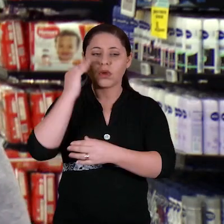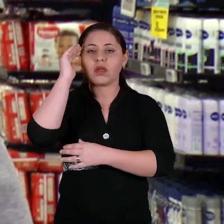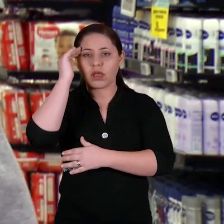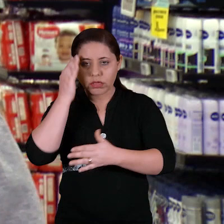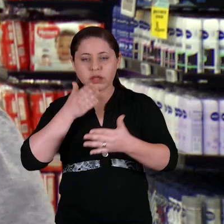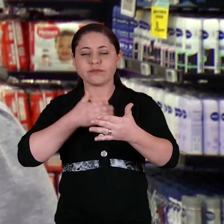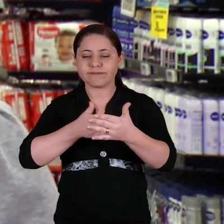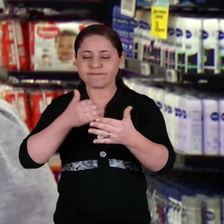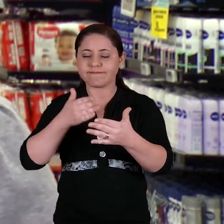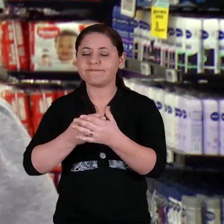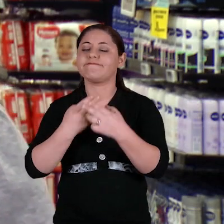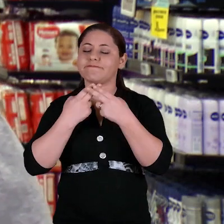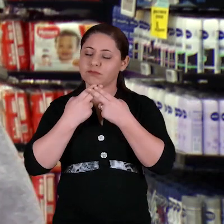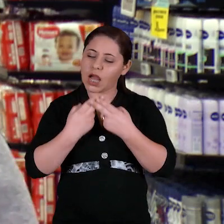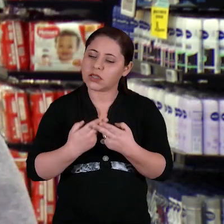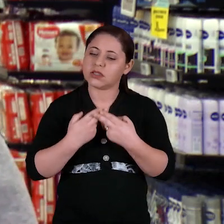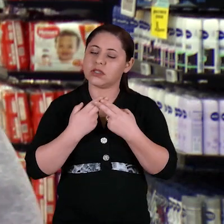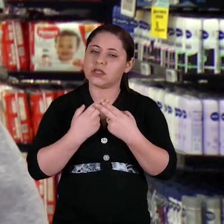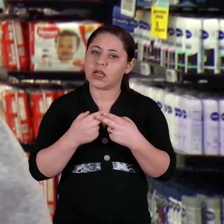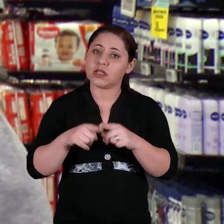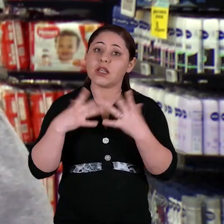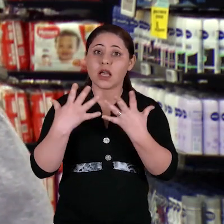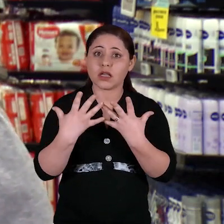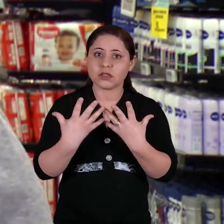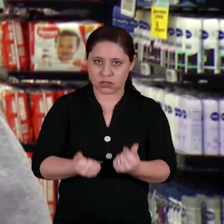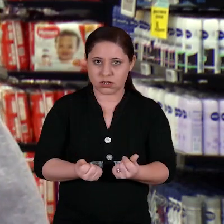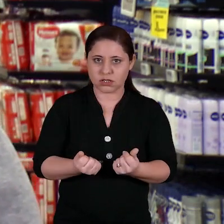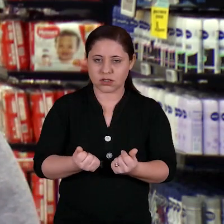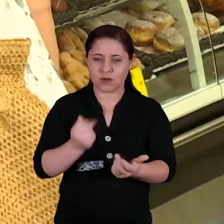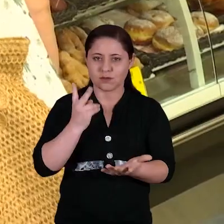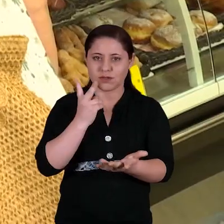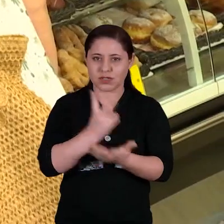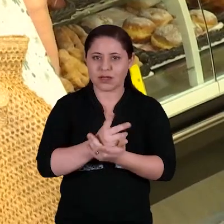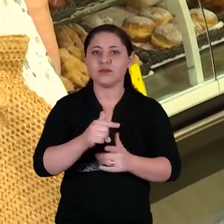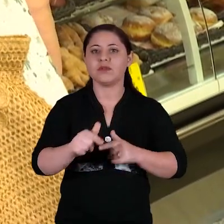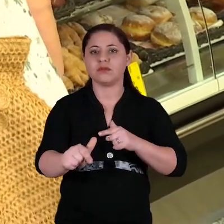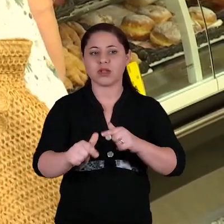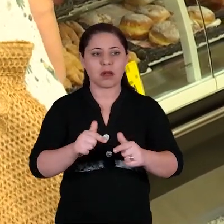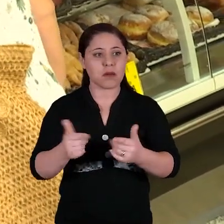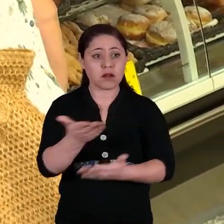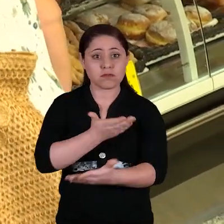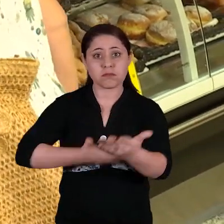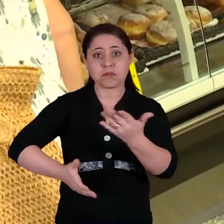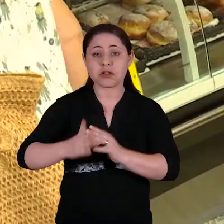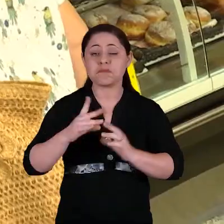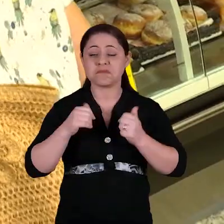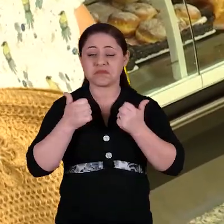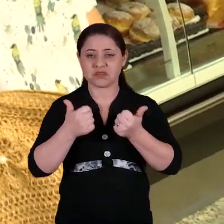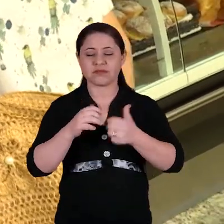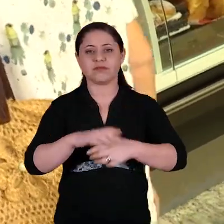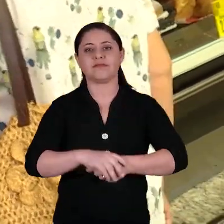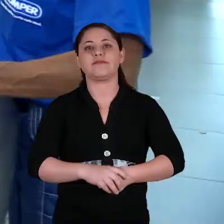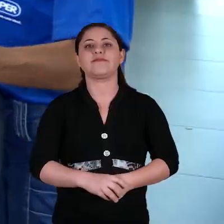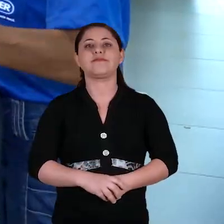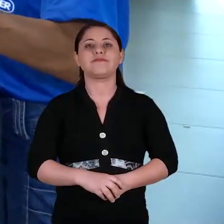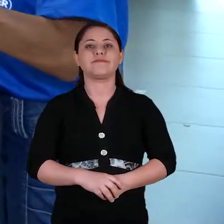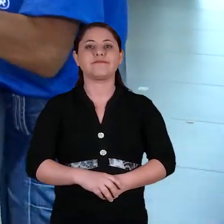tenha paciência, mas a aceitação e o trabalho entre eles é muito positivo.